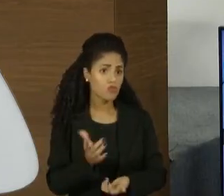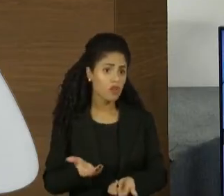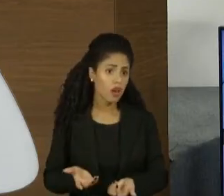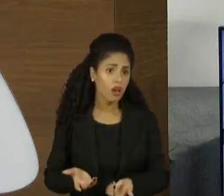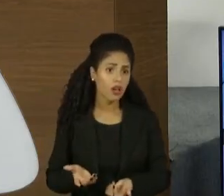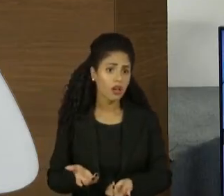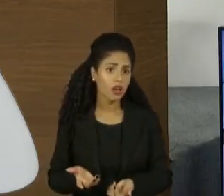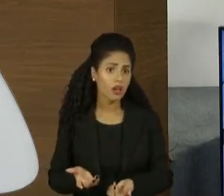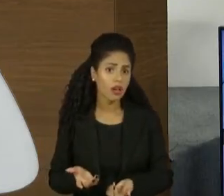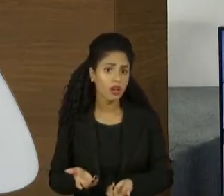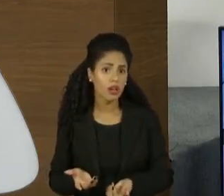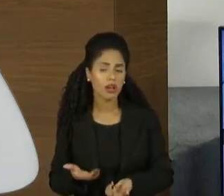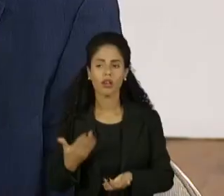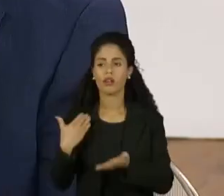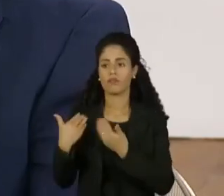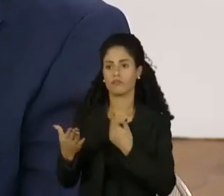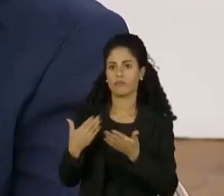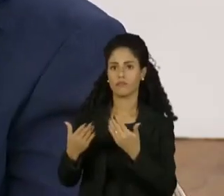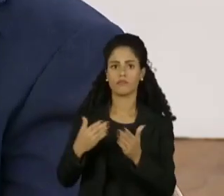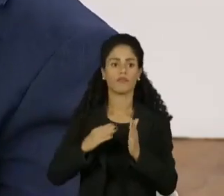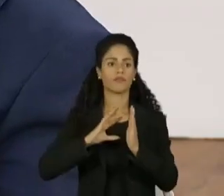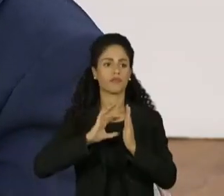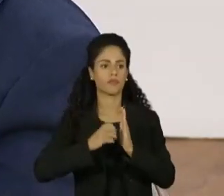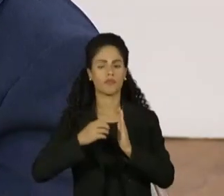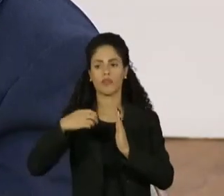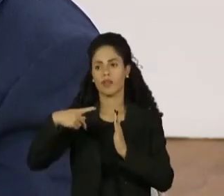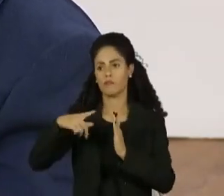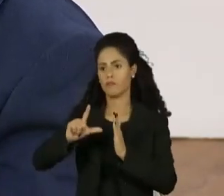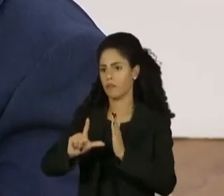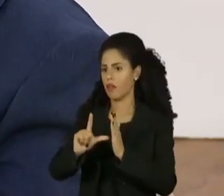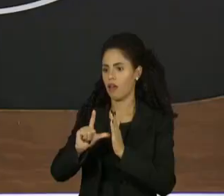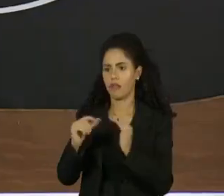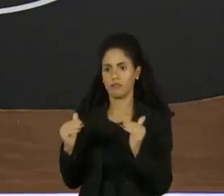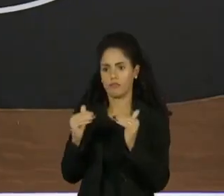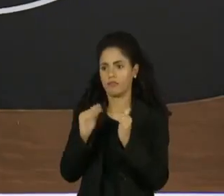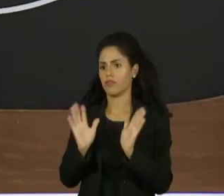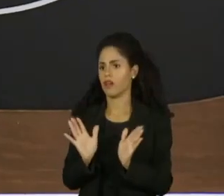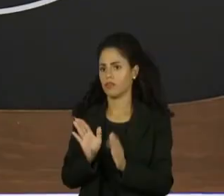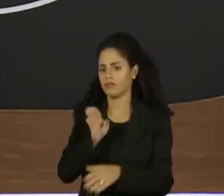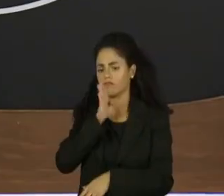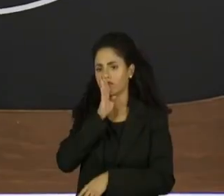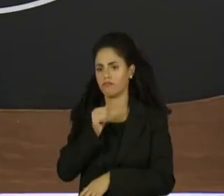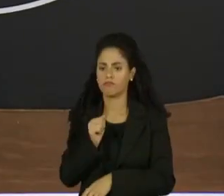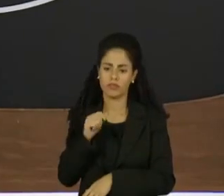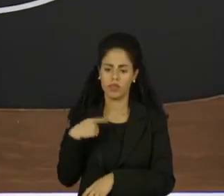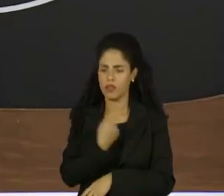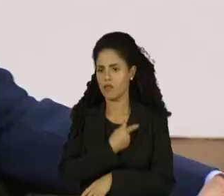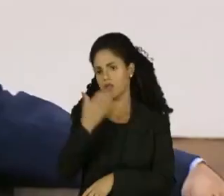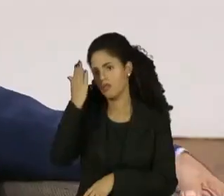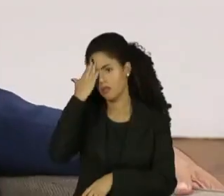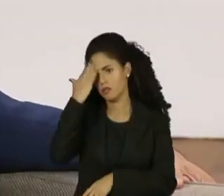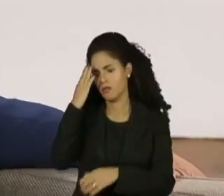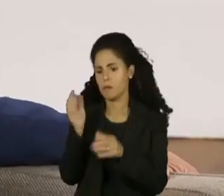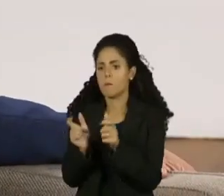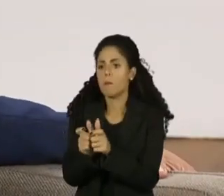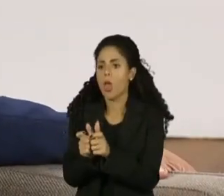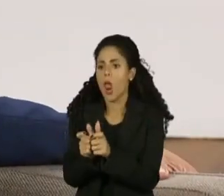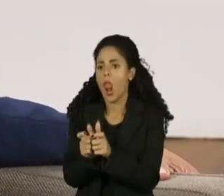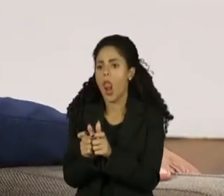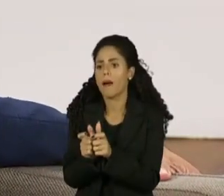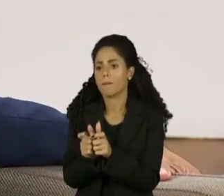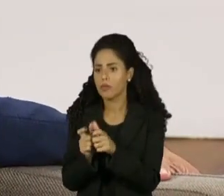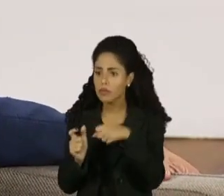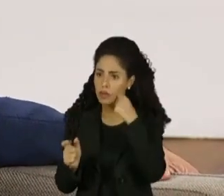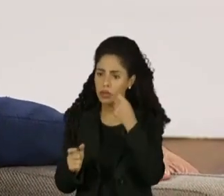Internamente no PL, essa discussão dentro do PL, nós somos absolutamente pragmáticos em relação a essa situação. Nós sabemos que hoje nós somos minoria dentro do